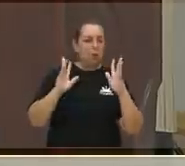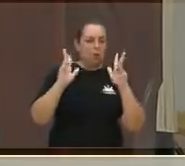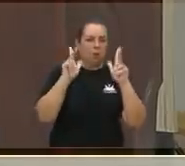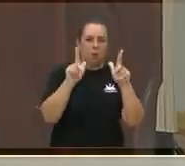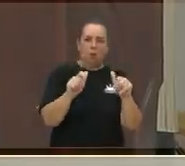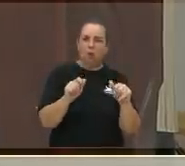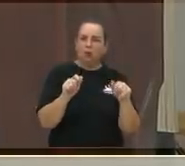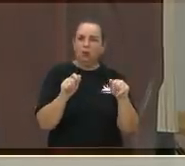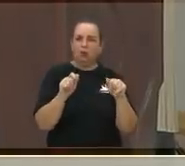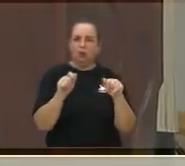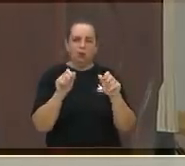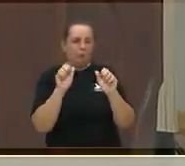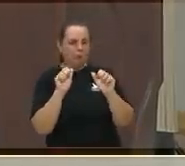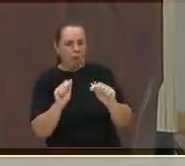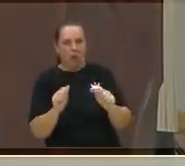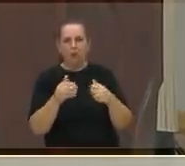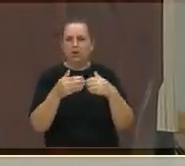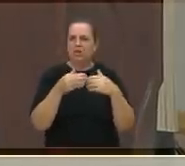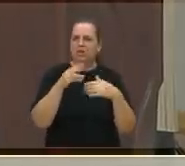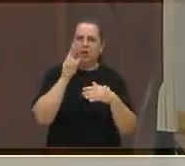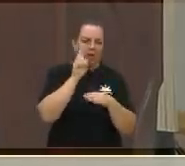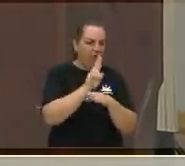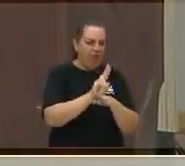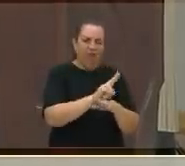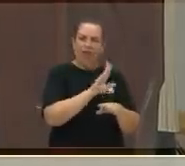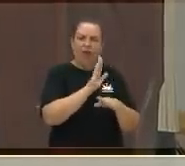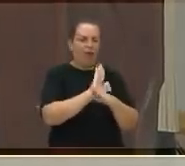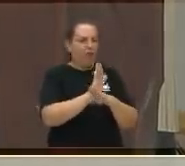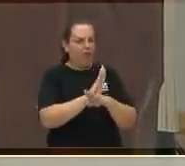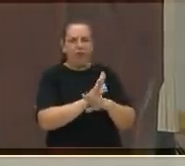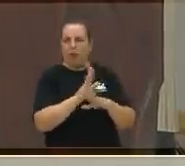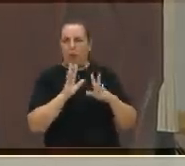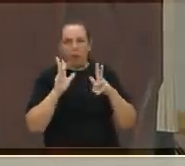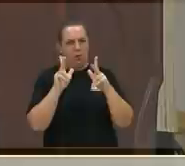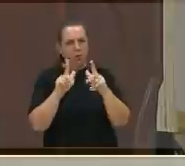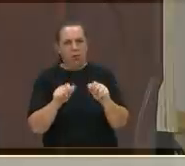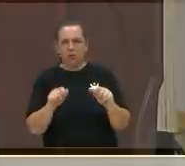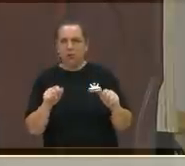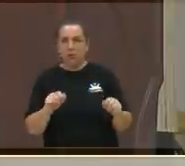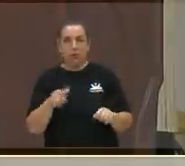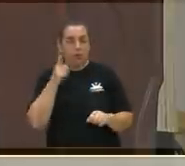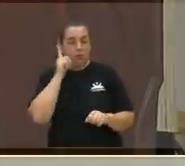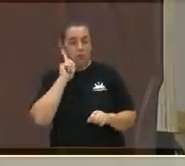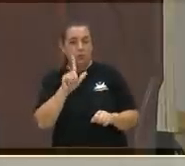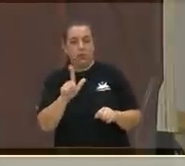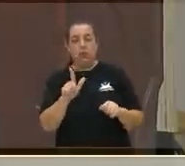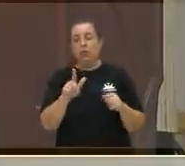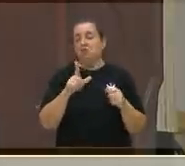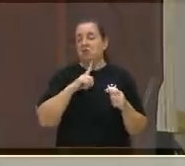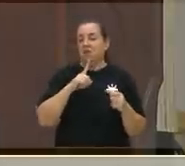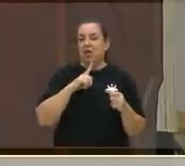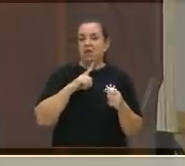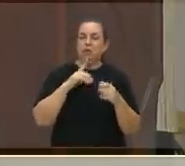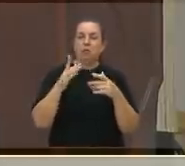os cadeados tem sido em moral para apimentar o relacionamento